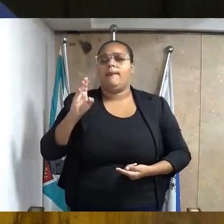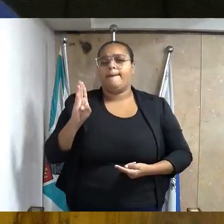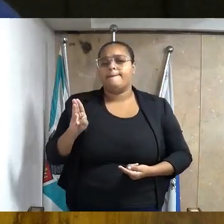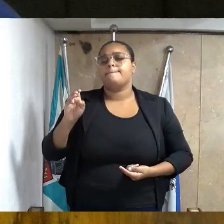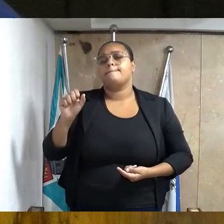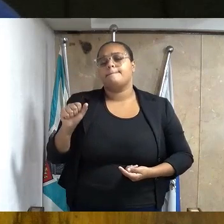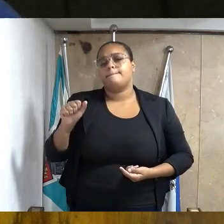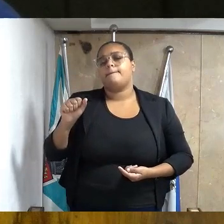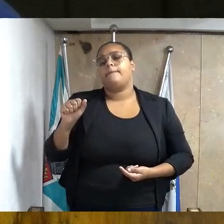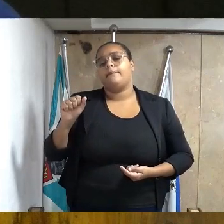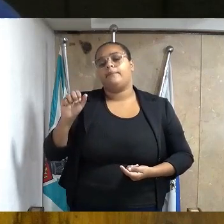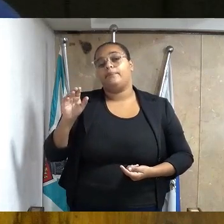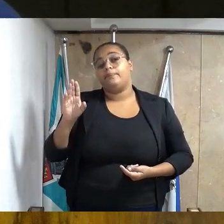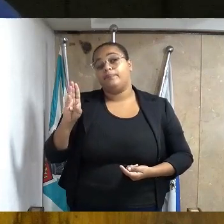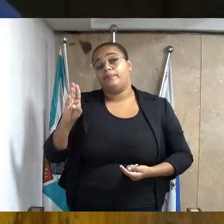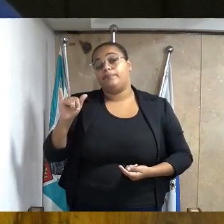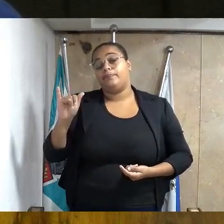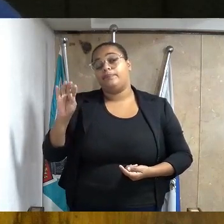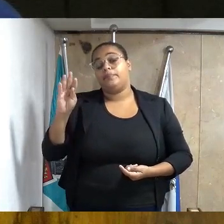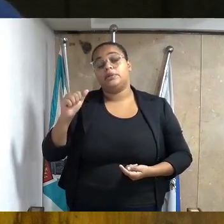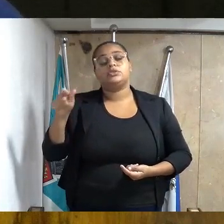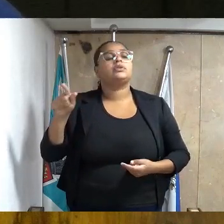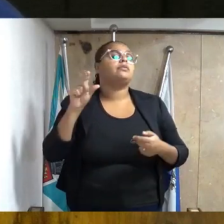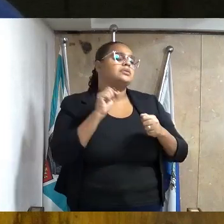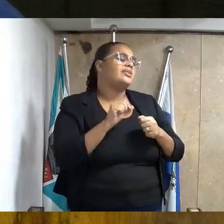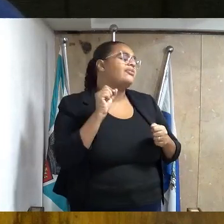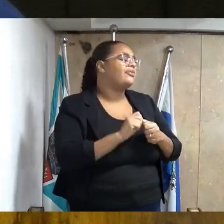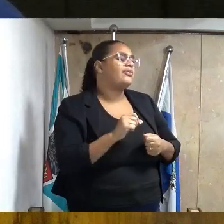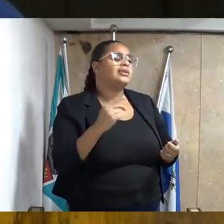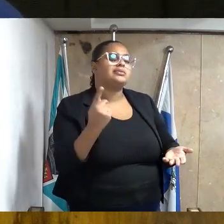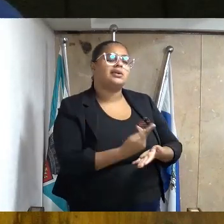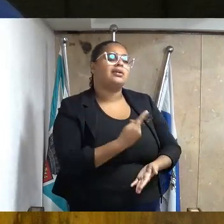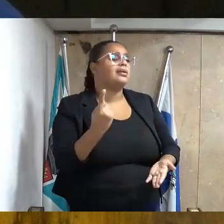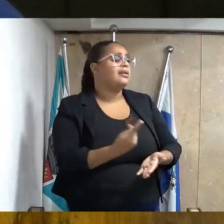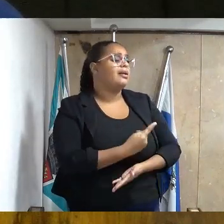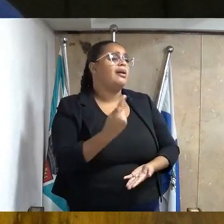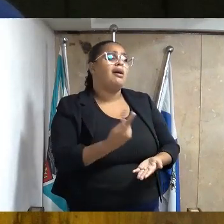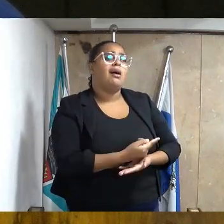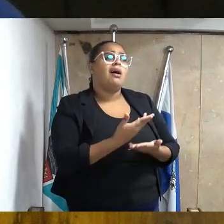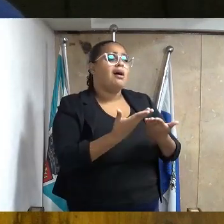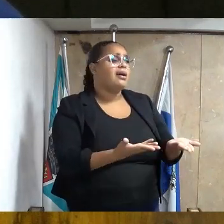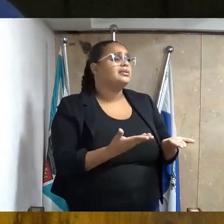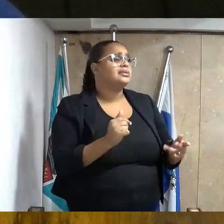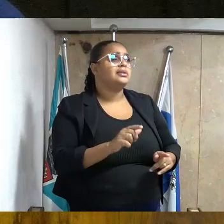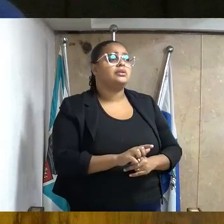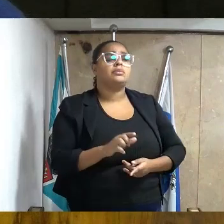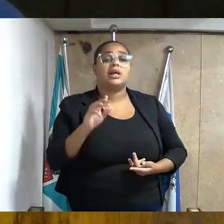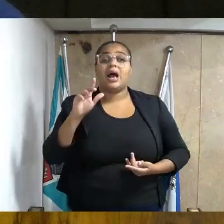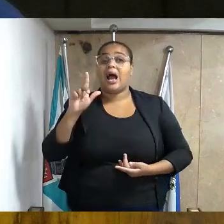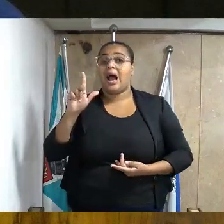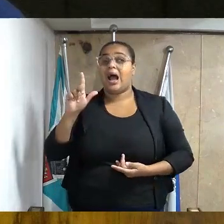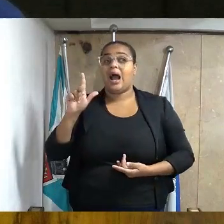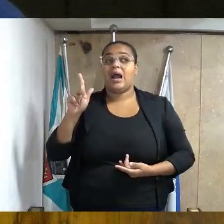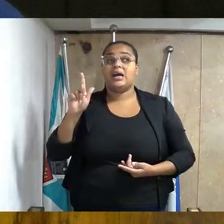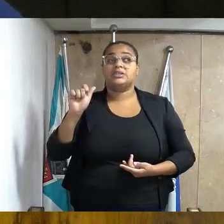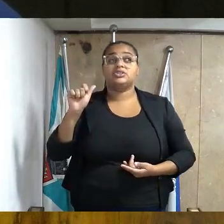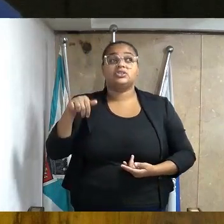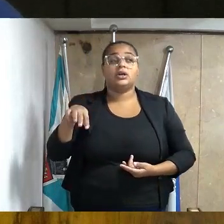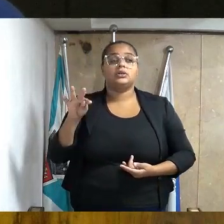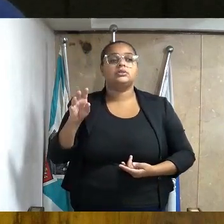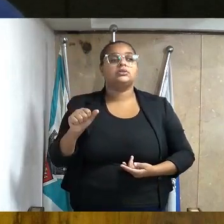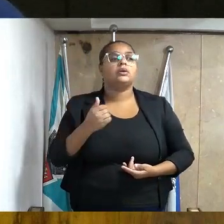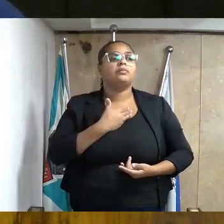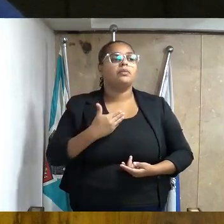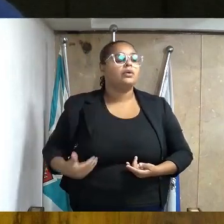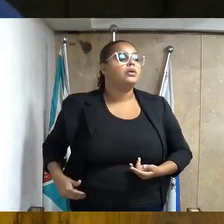sendo feitas, vereador Marquinhos, oi, de forma totalmente equivocada pelos agentes públicos do Detran. Então,